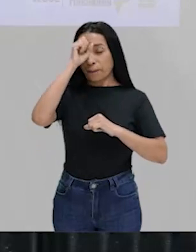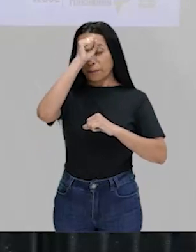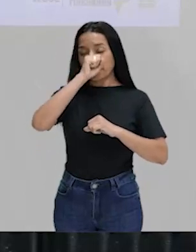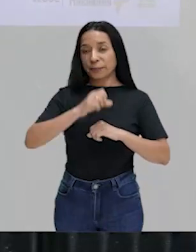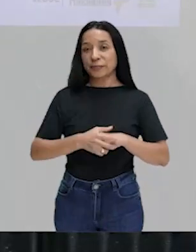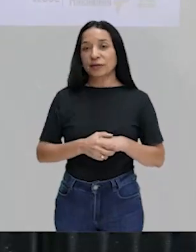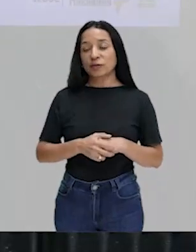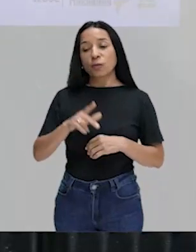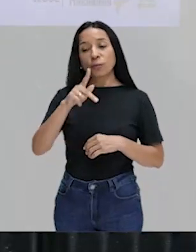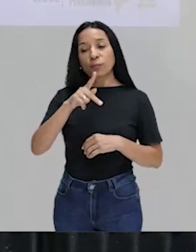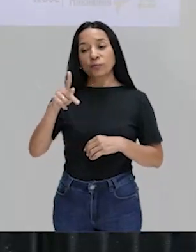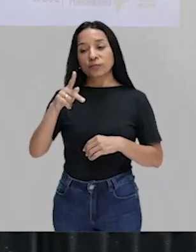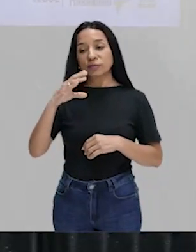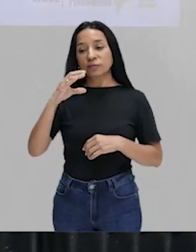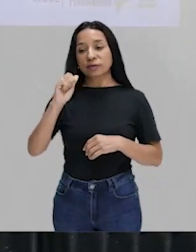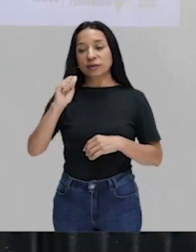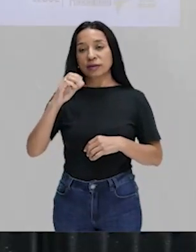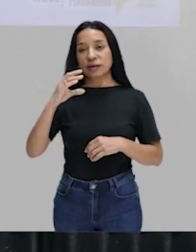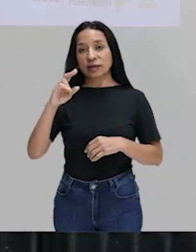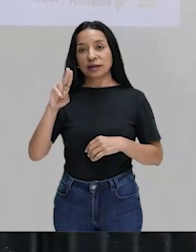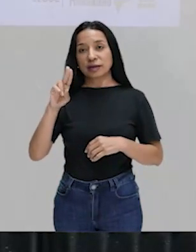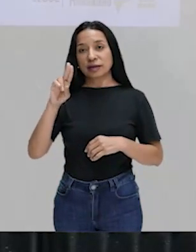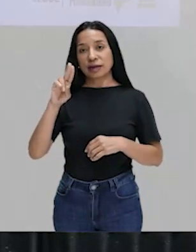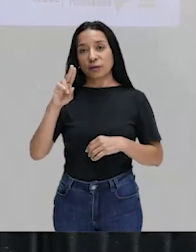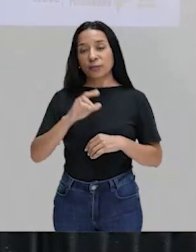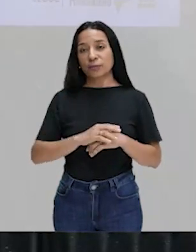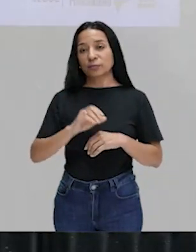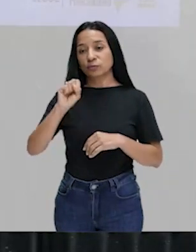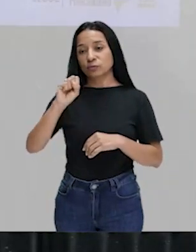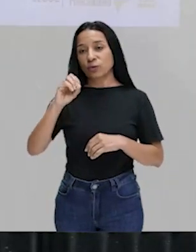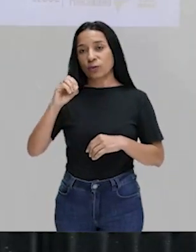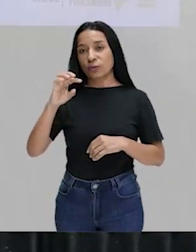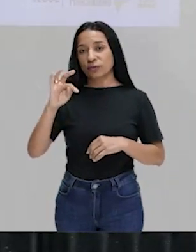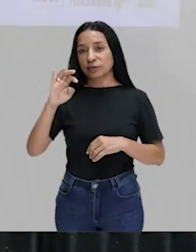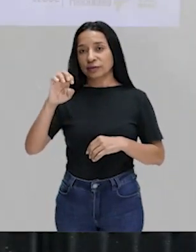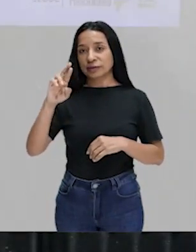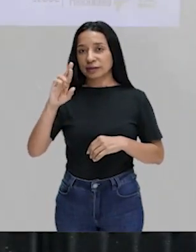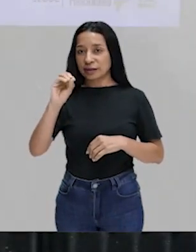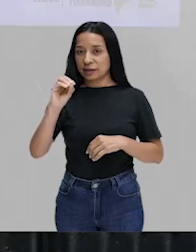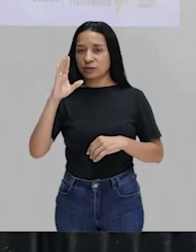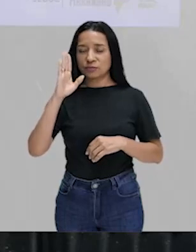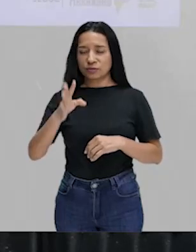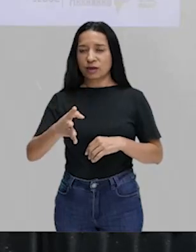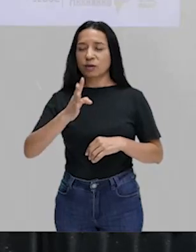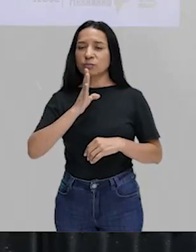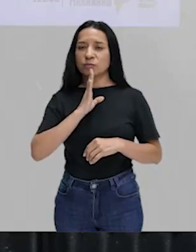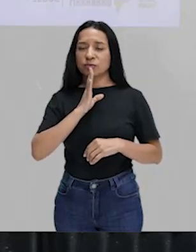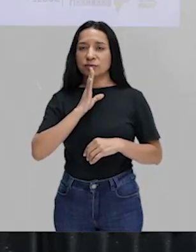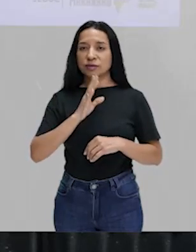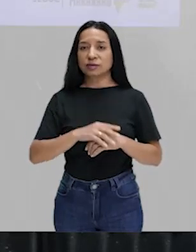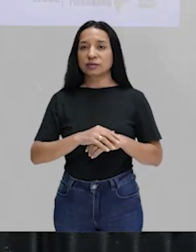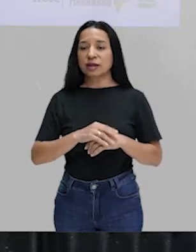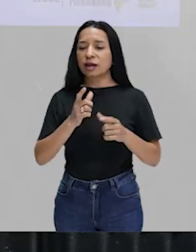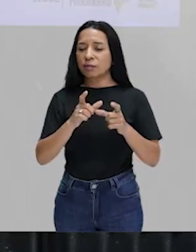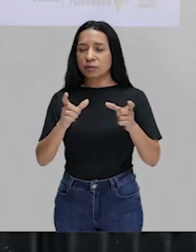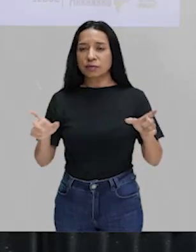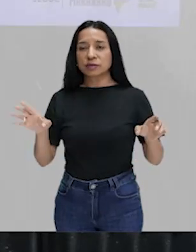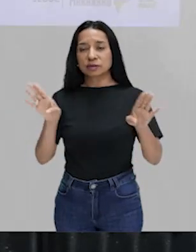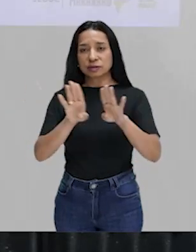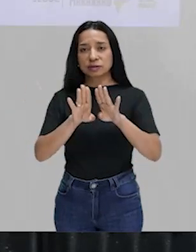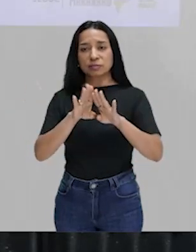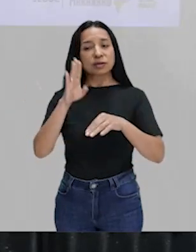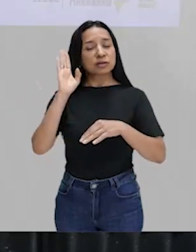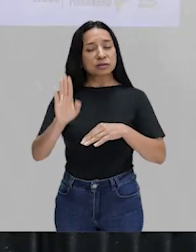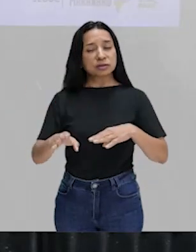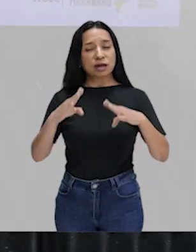Aprendendo. Eu sou a professora Cacau Sotero, vocês já me conhecem e a maioria de vocês também já está na escola,